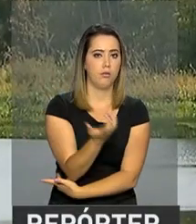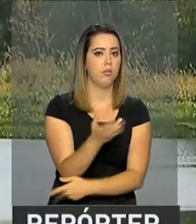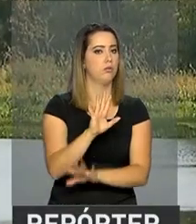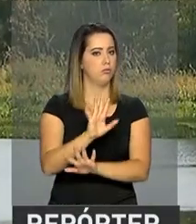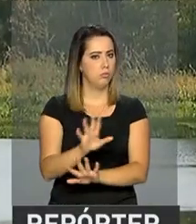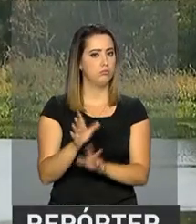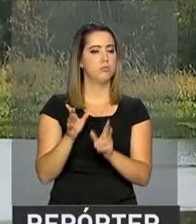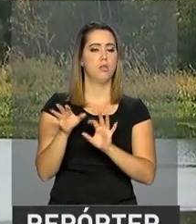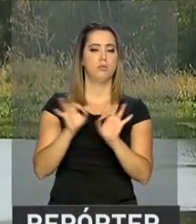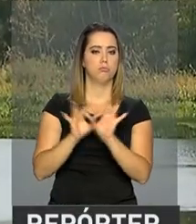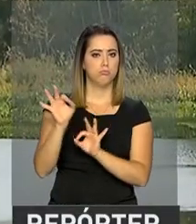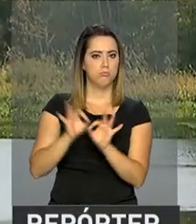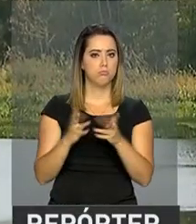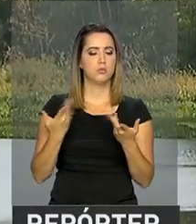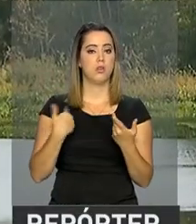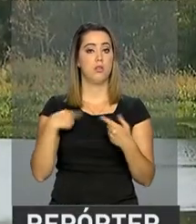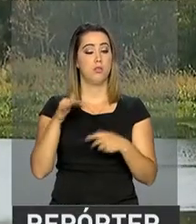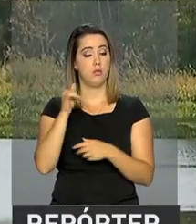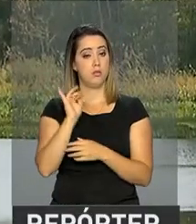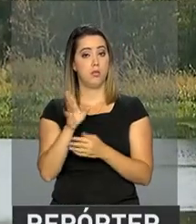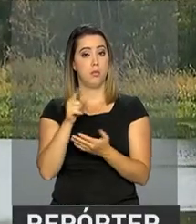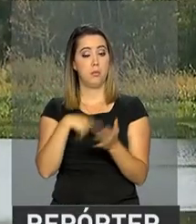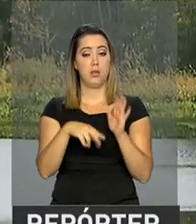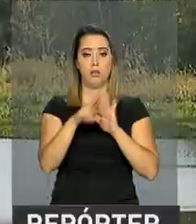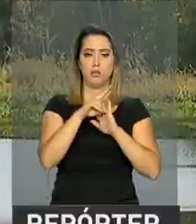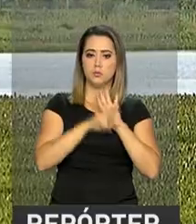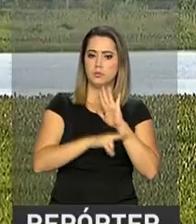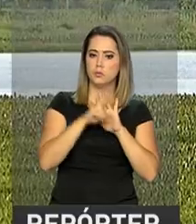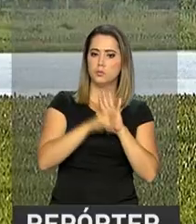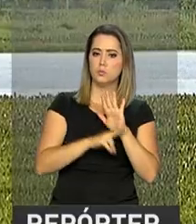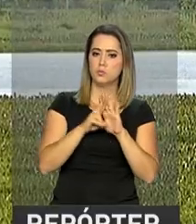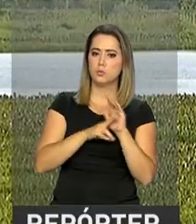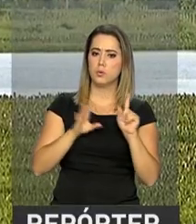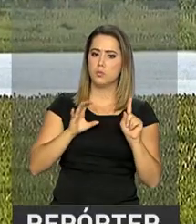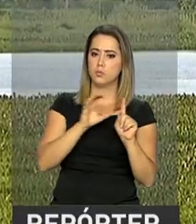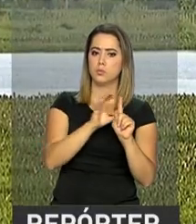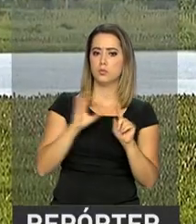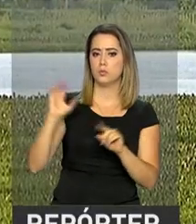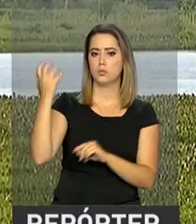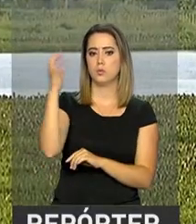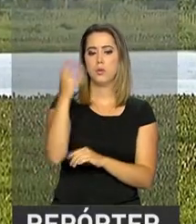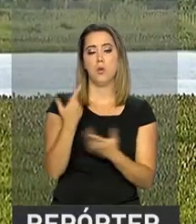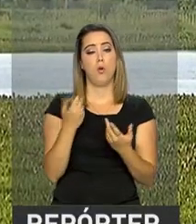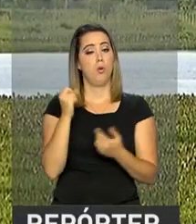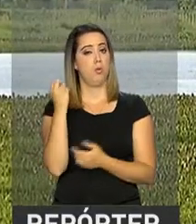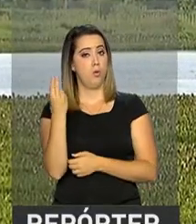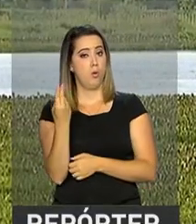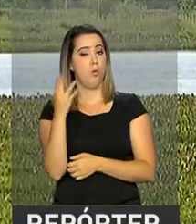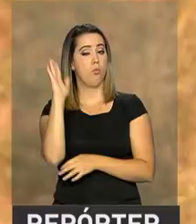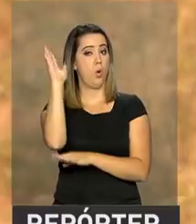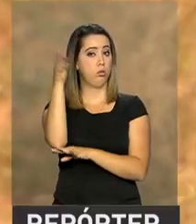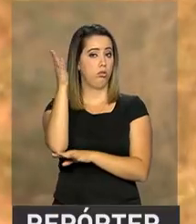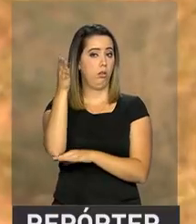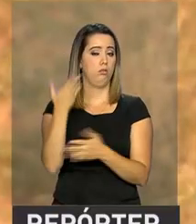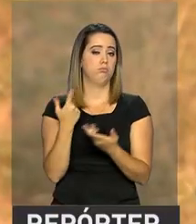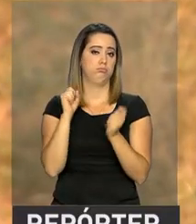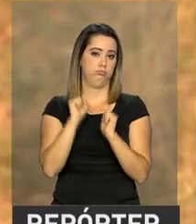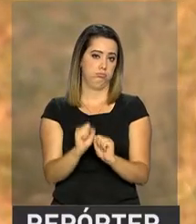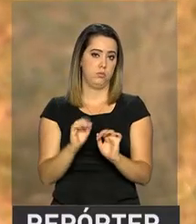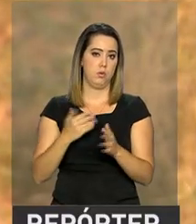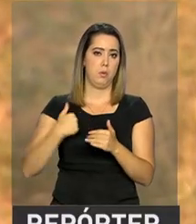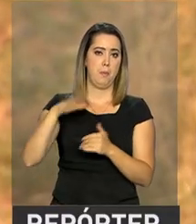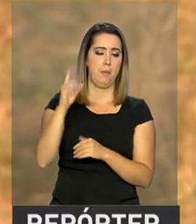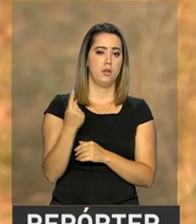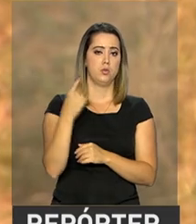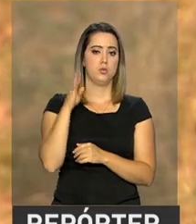regras para a compensação por impactos no meio ambiente pela implantação de empreendimentos por exemplo o que deve destravar mais de 1